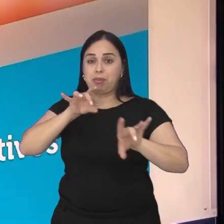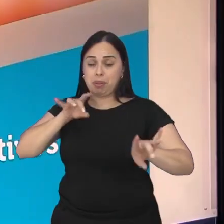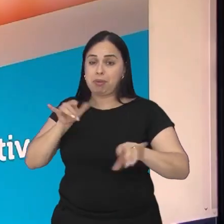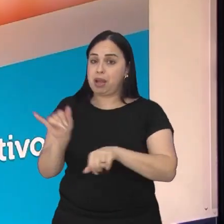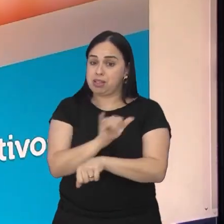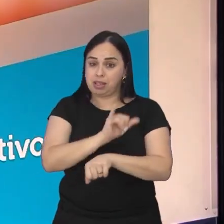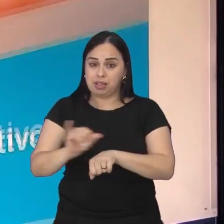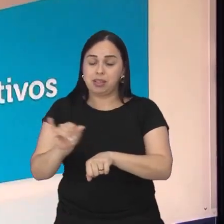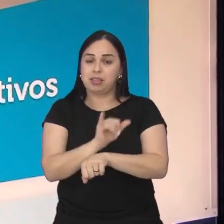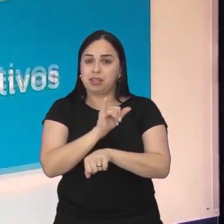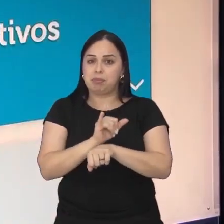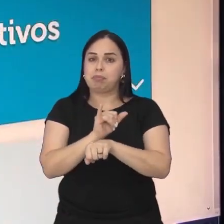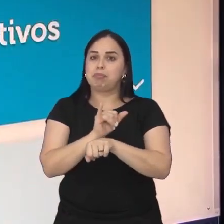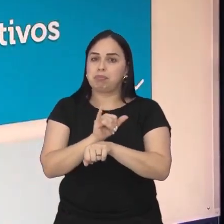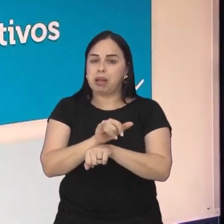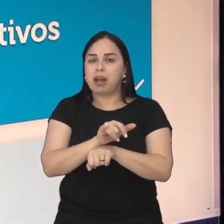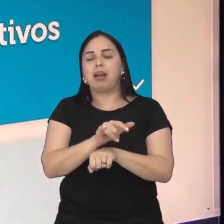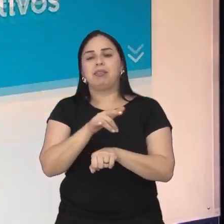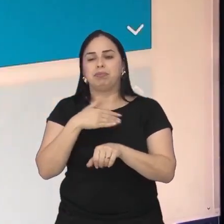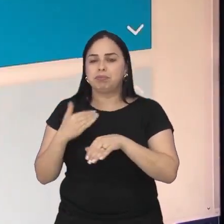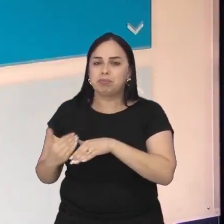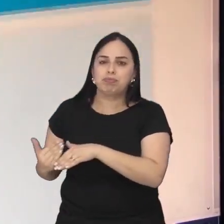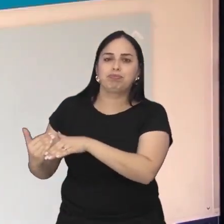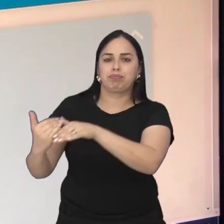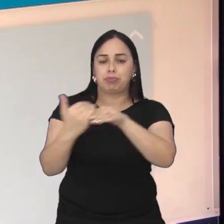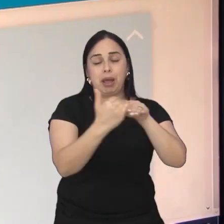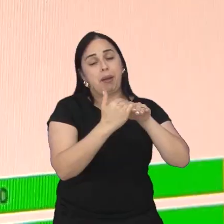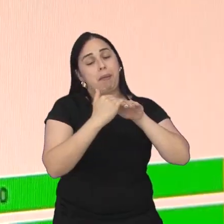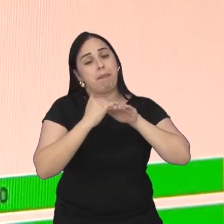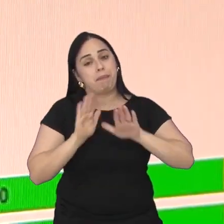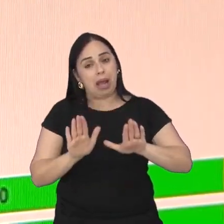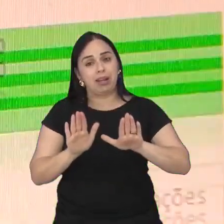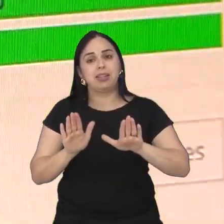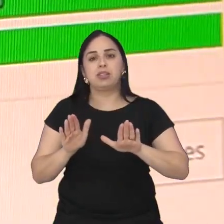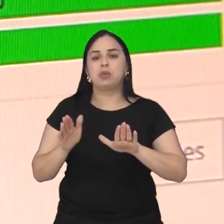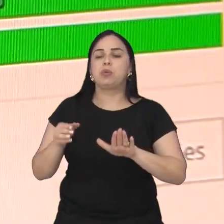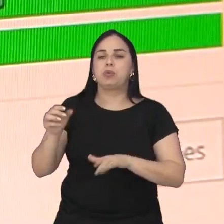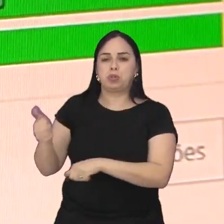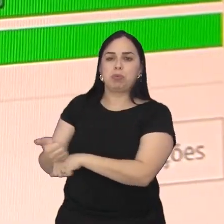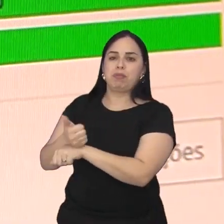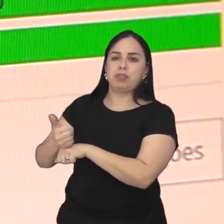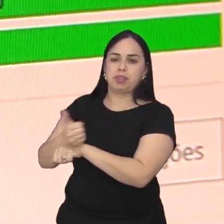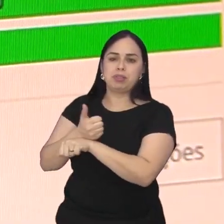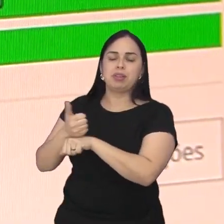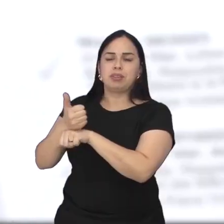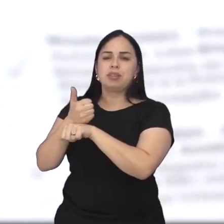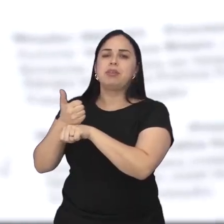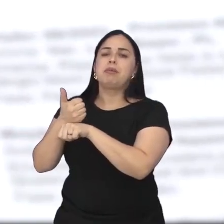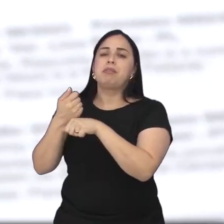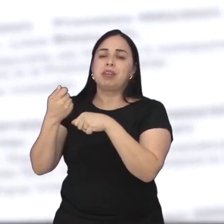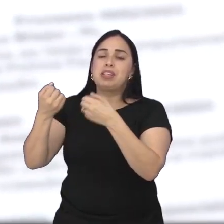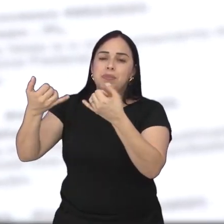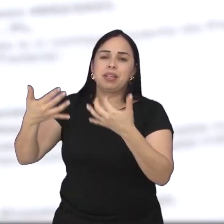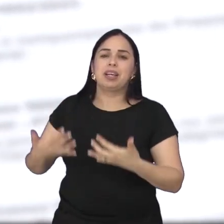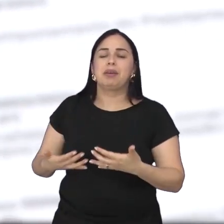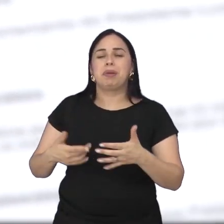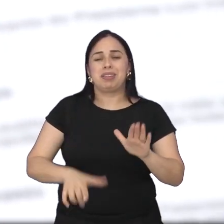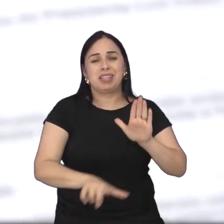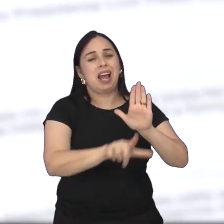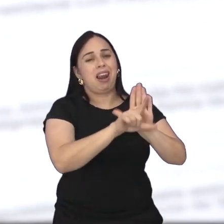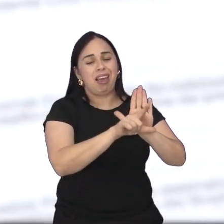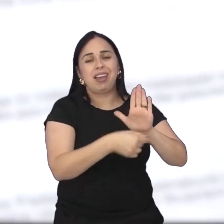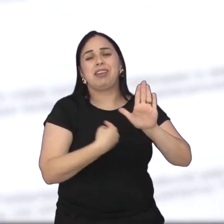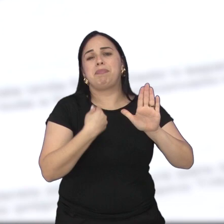ser usado como uma ferramenta para democratizar a escolarização. No entanto, segundo especialistas, requer atualização